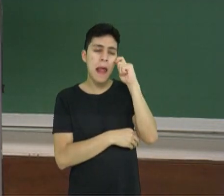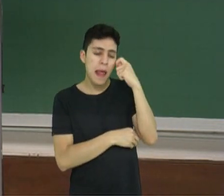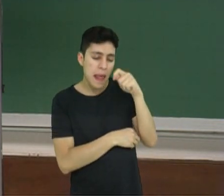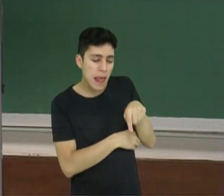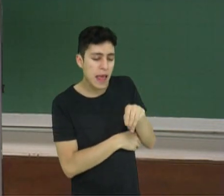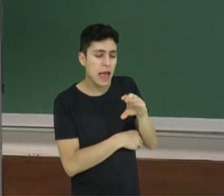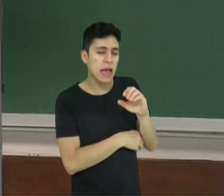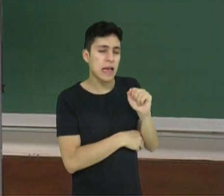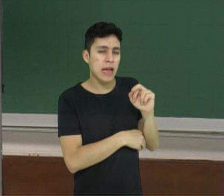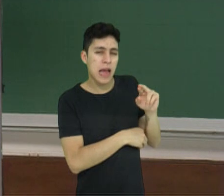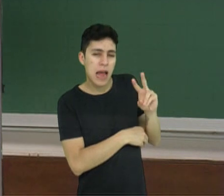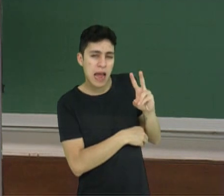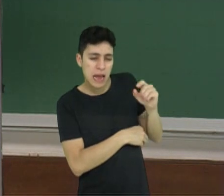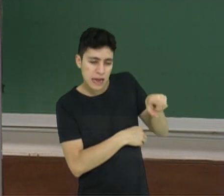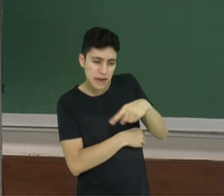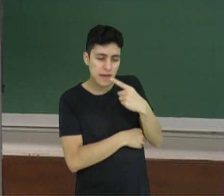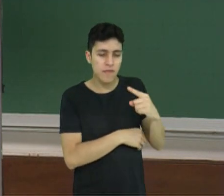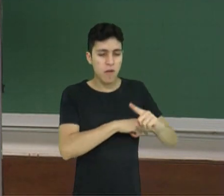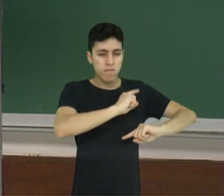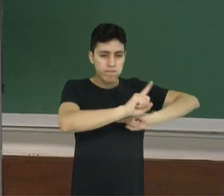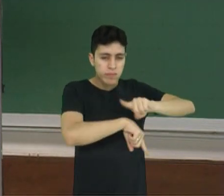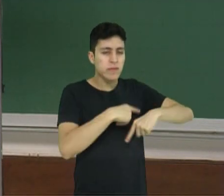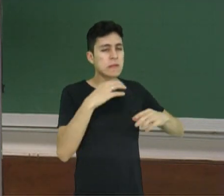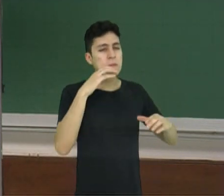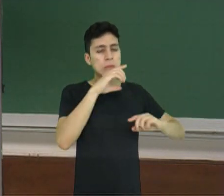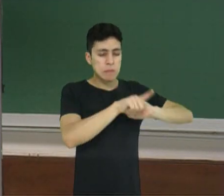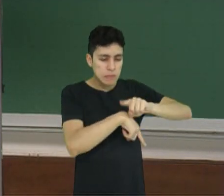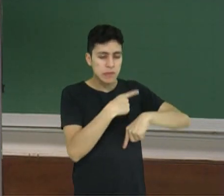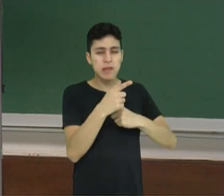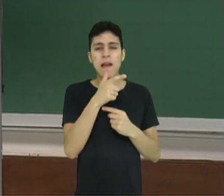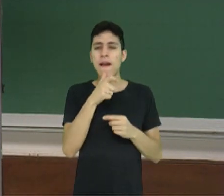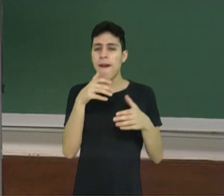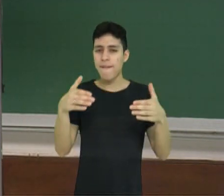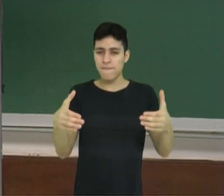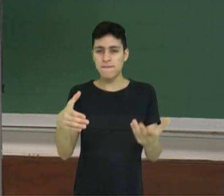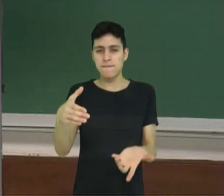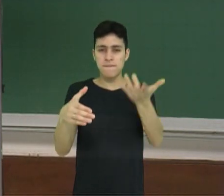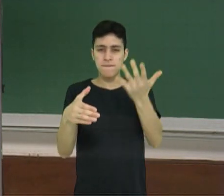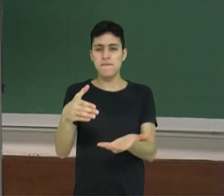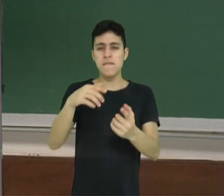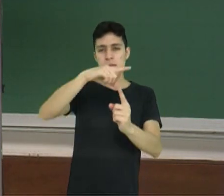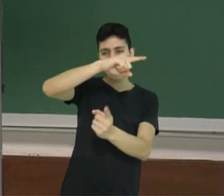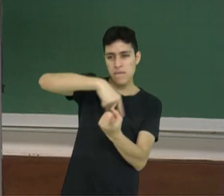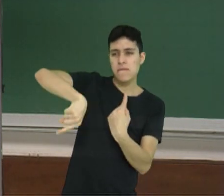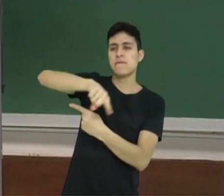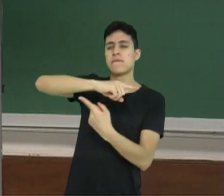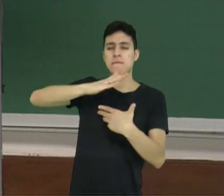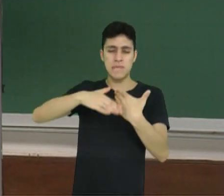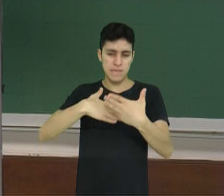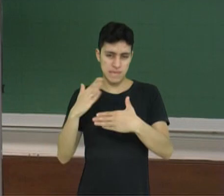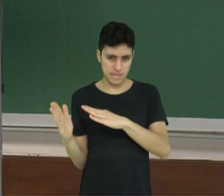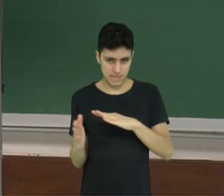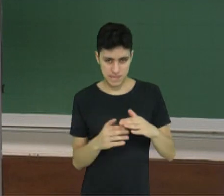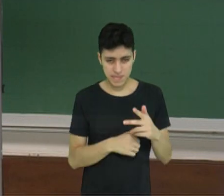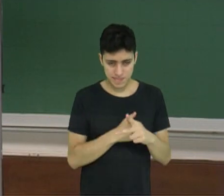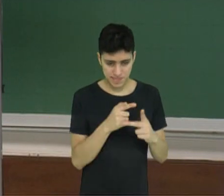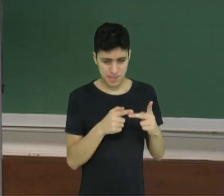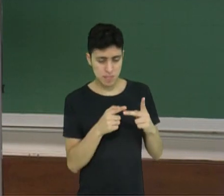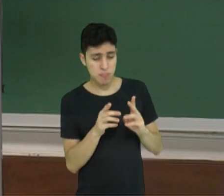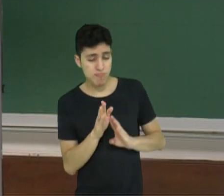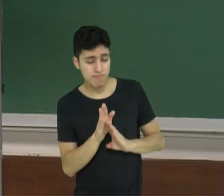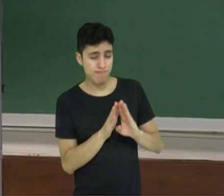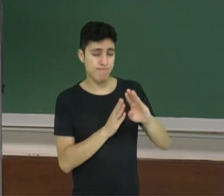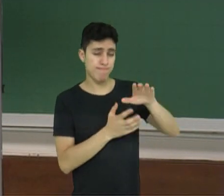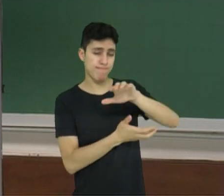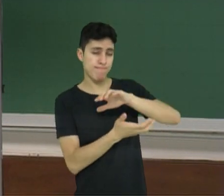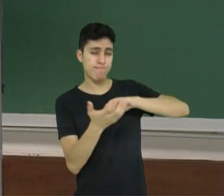as caldeiras, né? E o vapor da água fazia o funcionamento aí dos motores, o vapor da água. Segunda Revolução Industrial, já temos